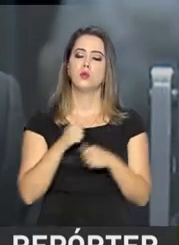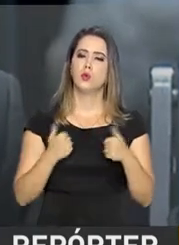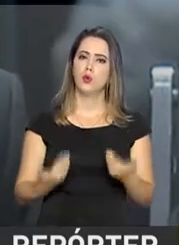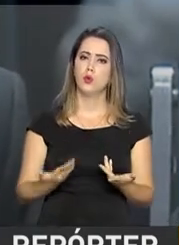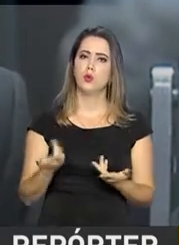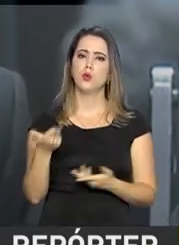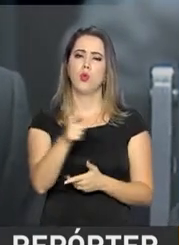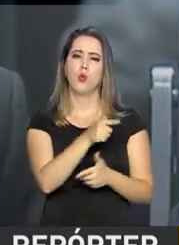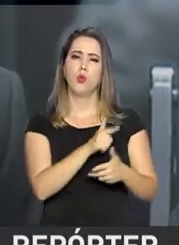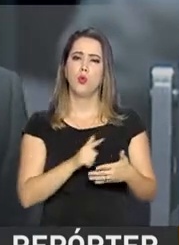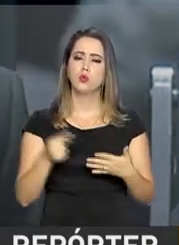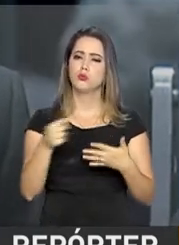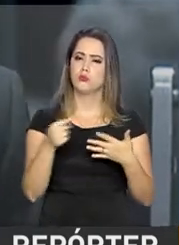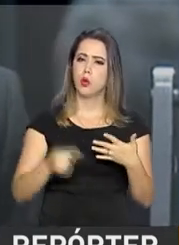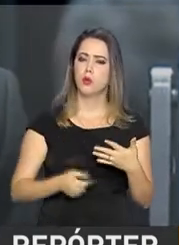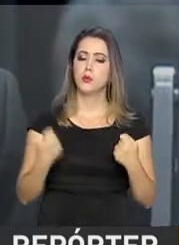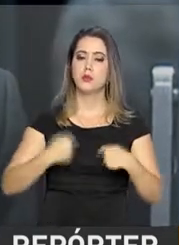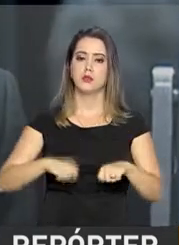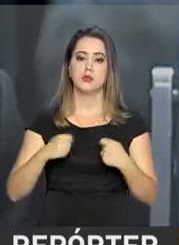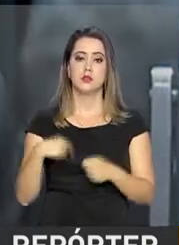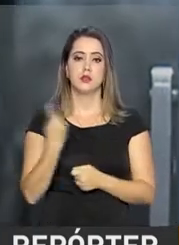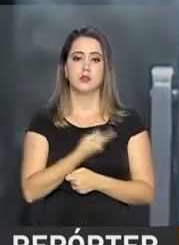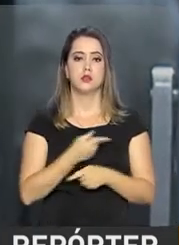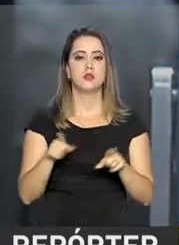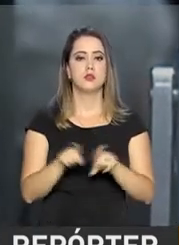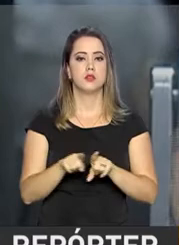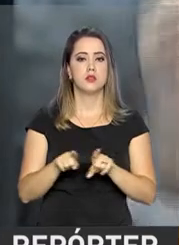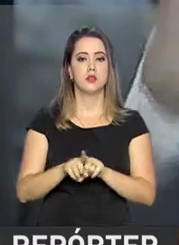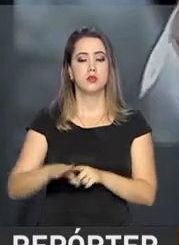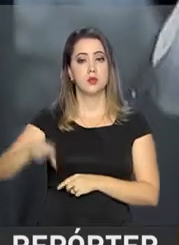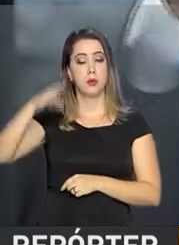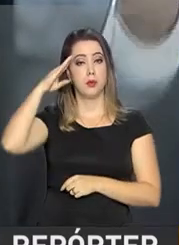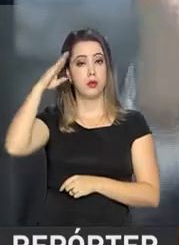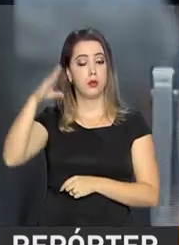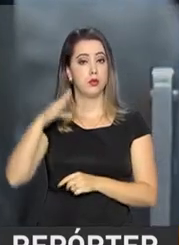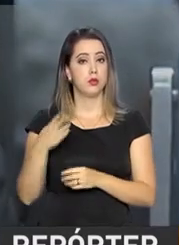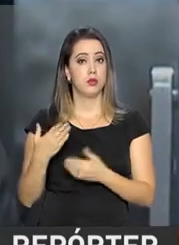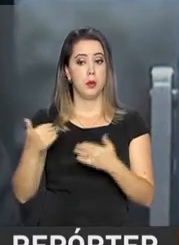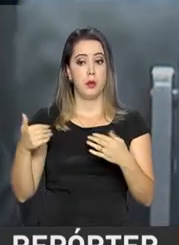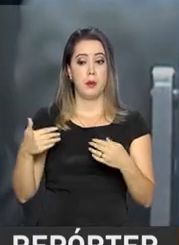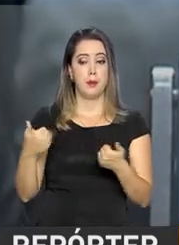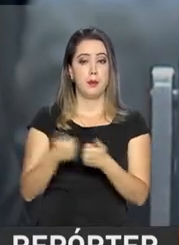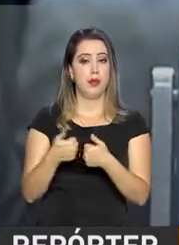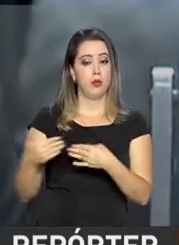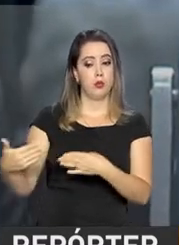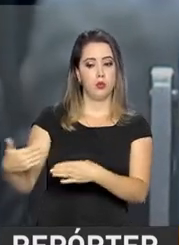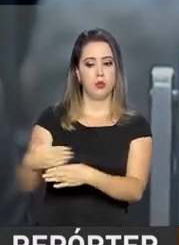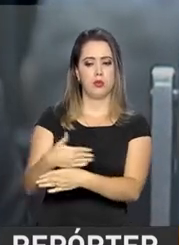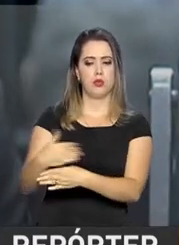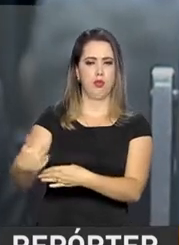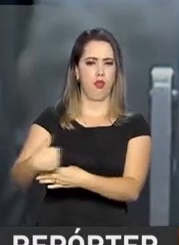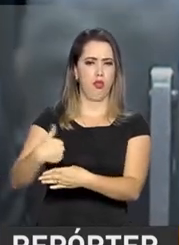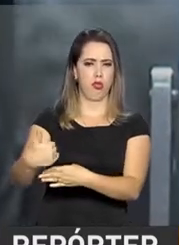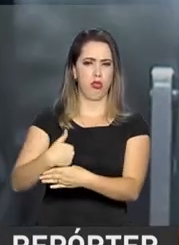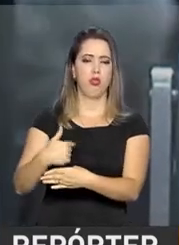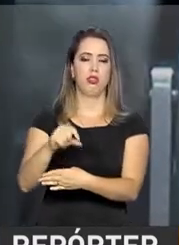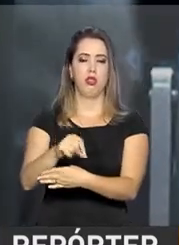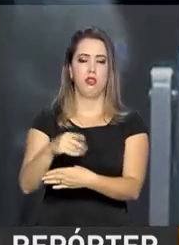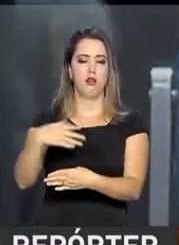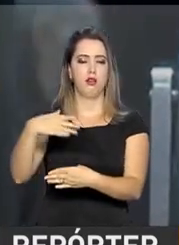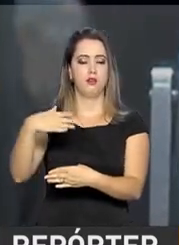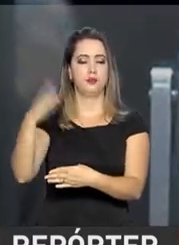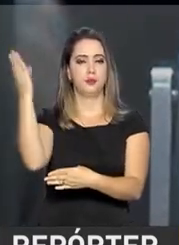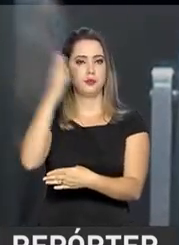nas outras áreas que são necessárias. Temos empenhado também, como Força Armada, na nossa fronteira, no estado lá do senador Romero